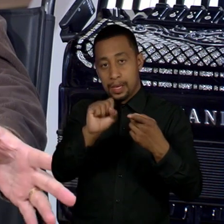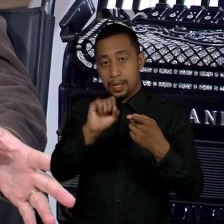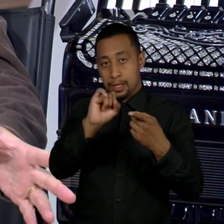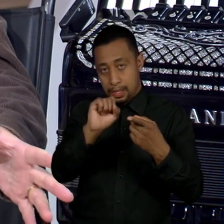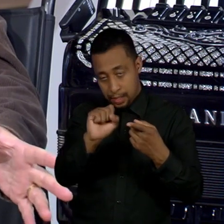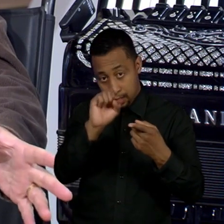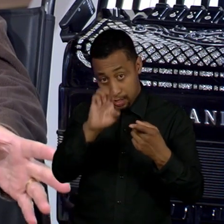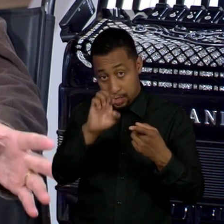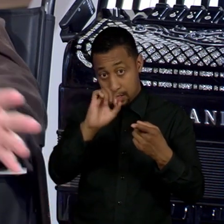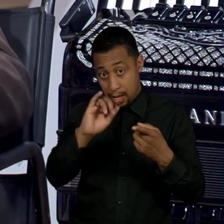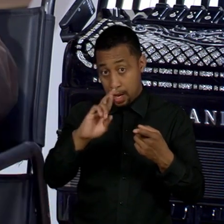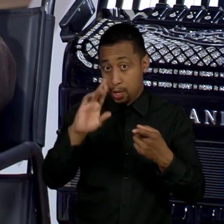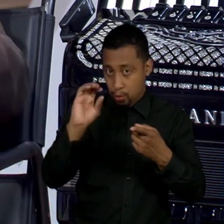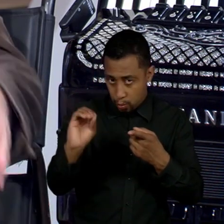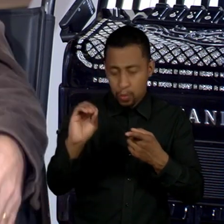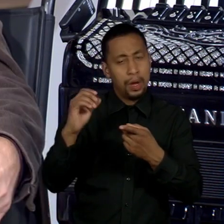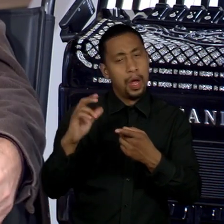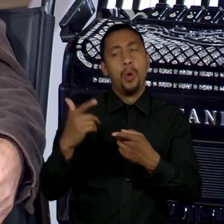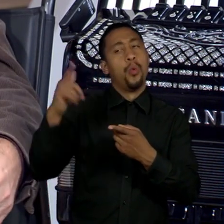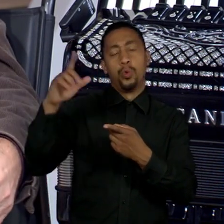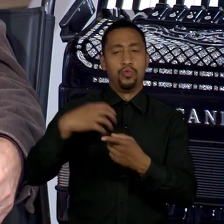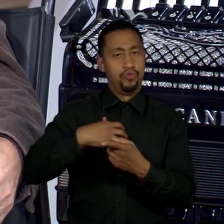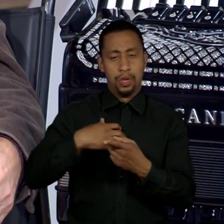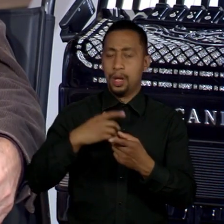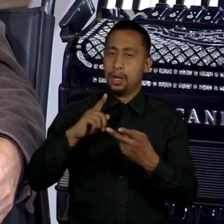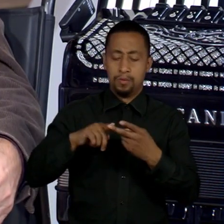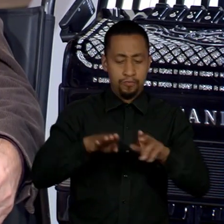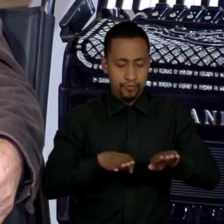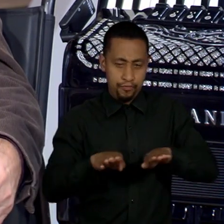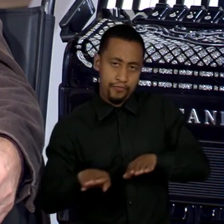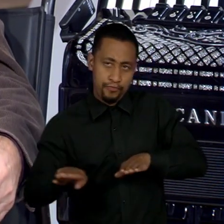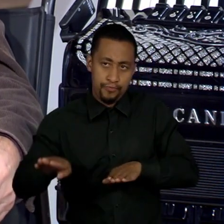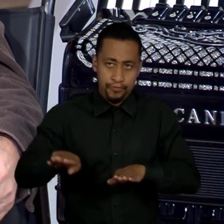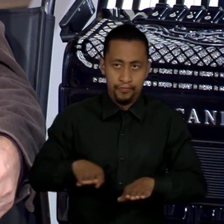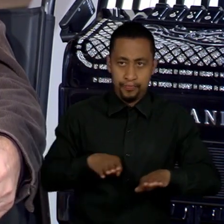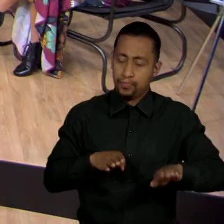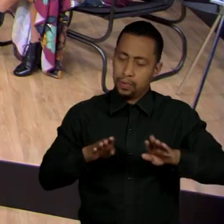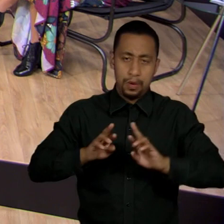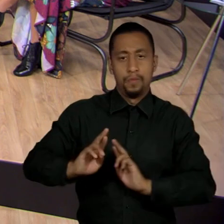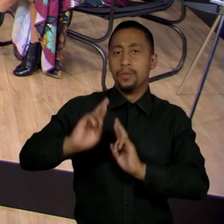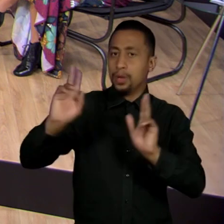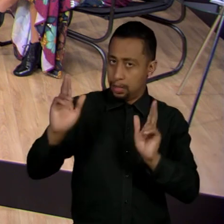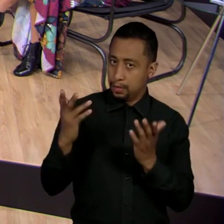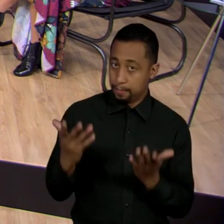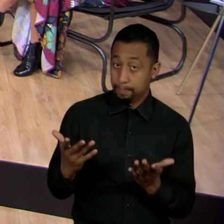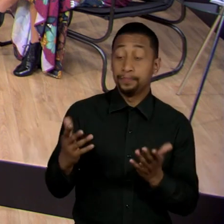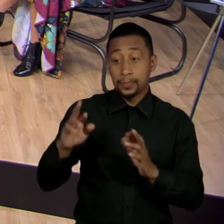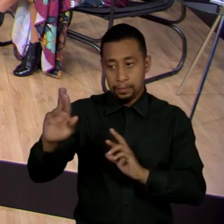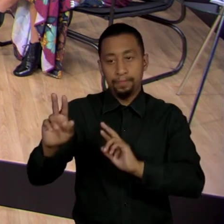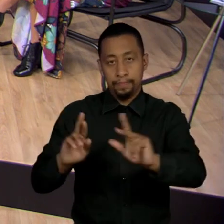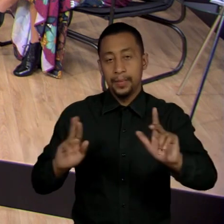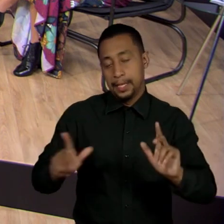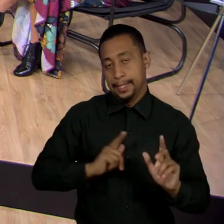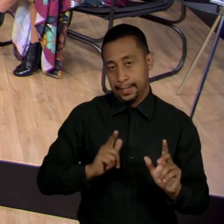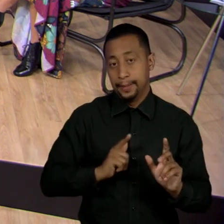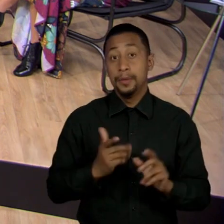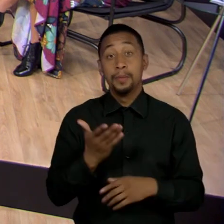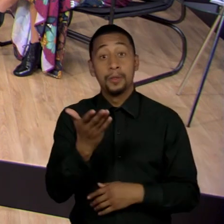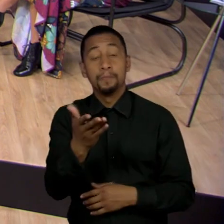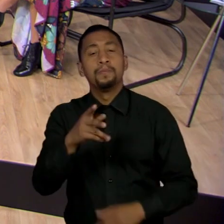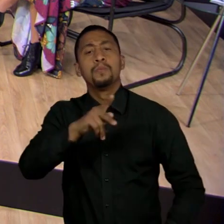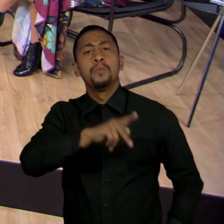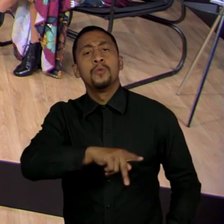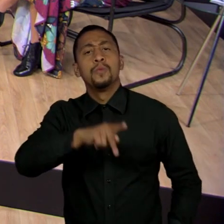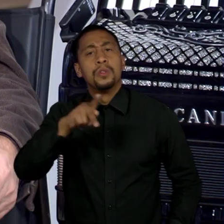diferença é criada pelo mercado, né? Eu costumo dizer, e o professor aí está falando da economia, o